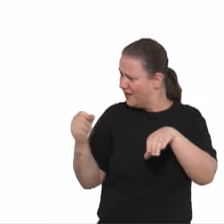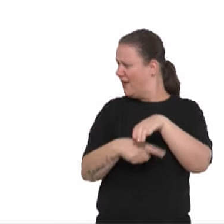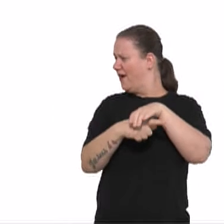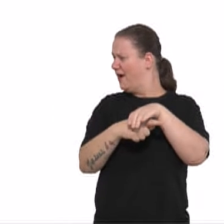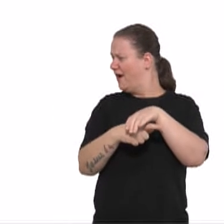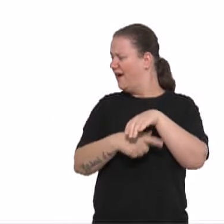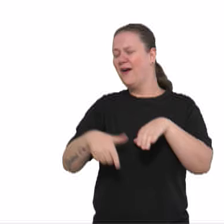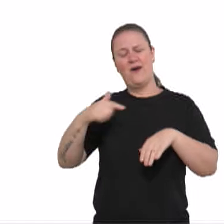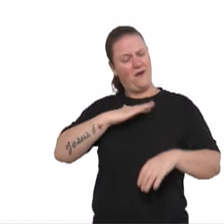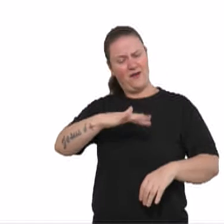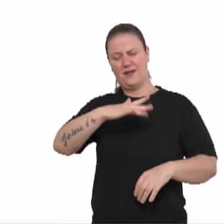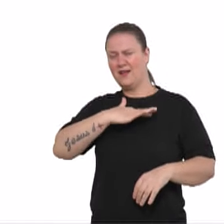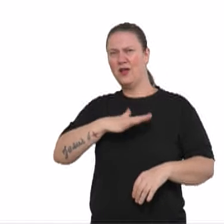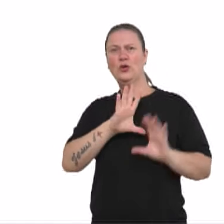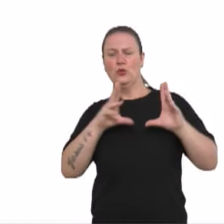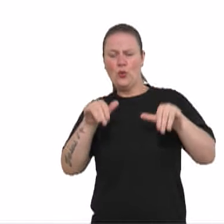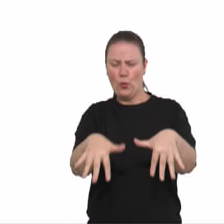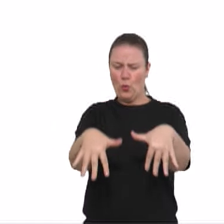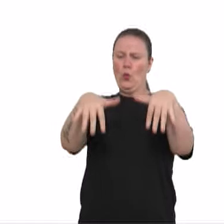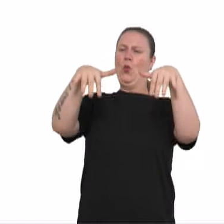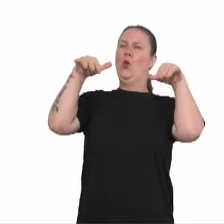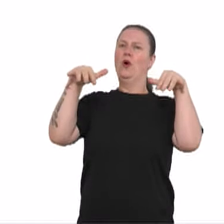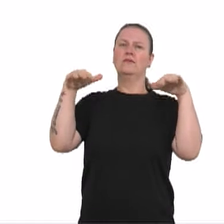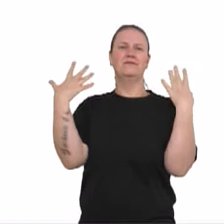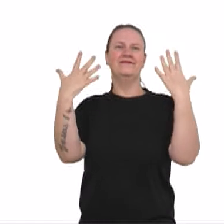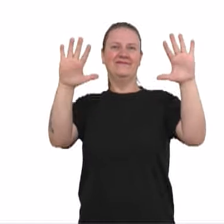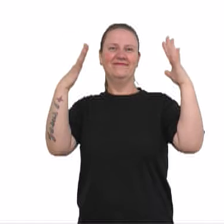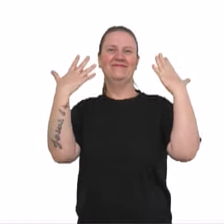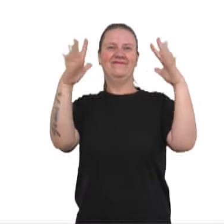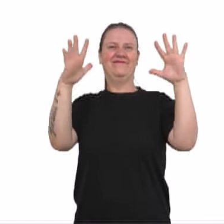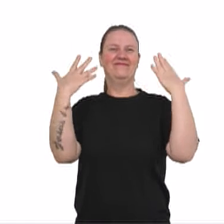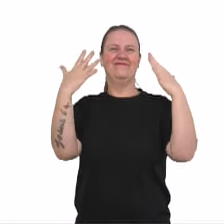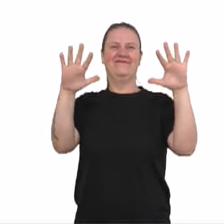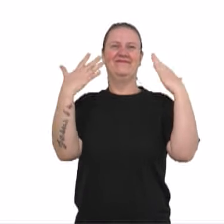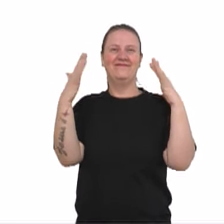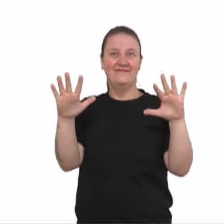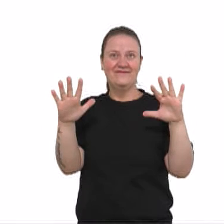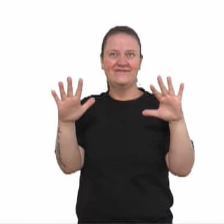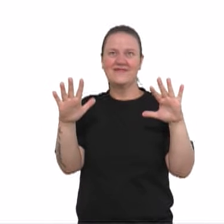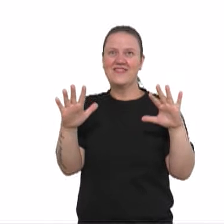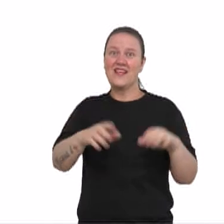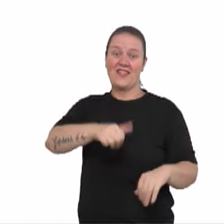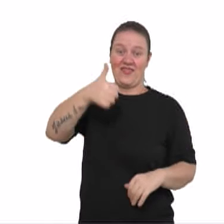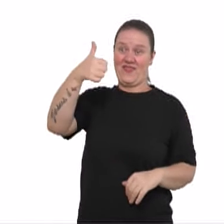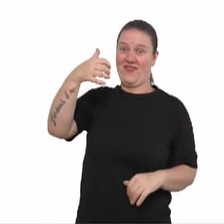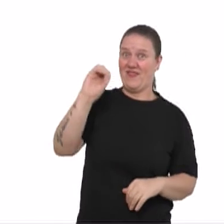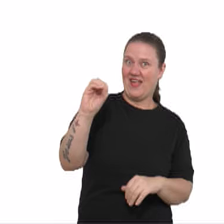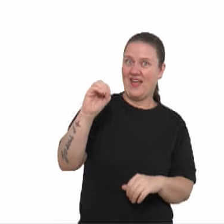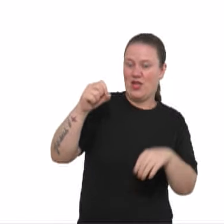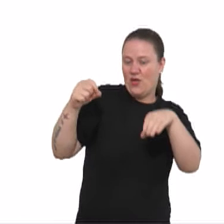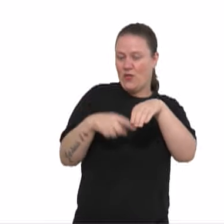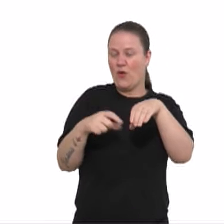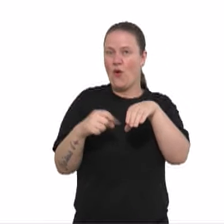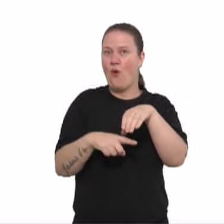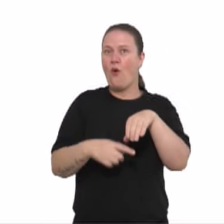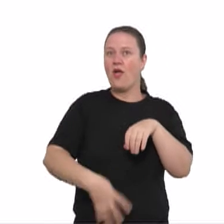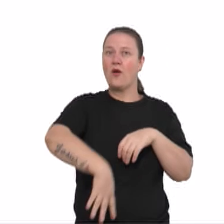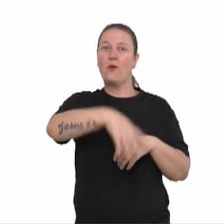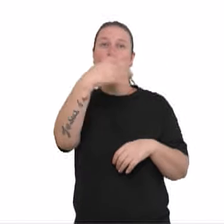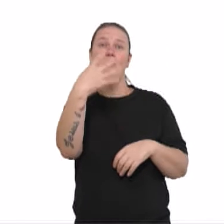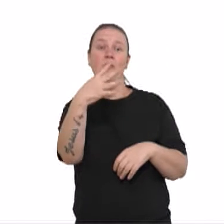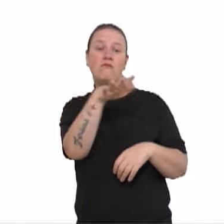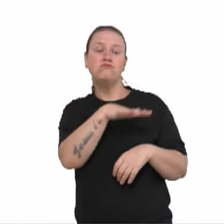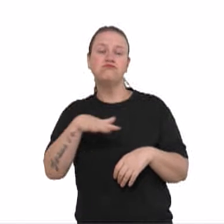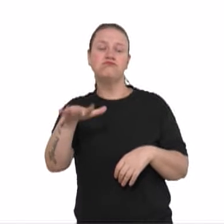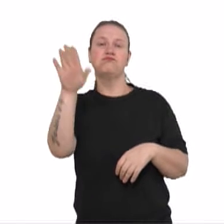Gol do Corinthians, a torcida comemora. Rodriguinho, artilheiro do Timão na temporada, chega a 10 gols. É o quarto no Campeonato